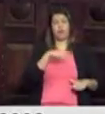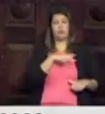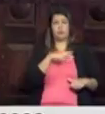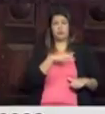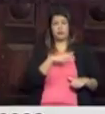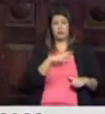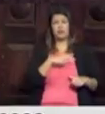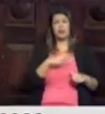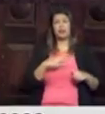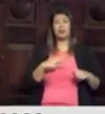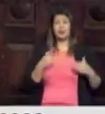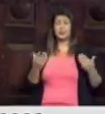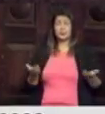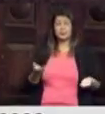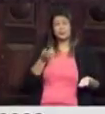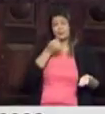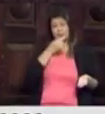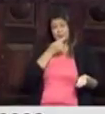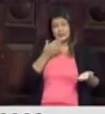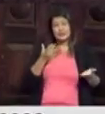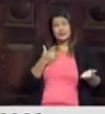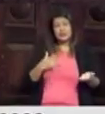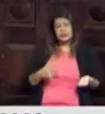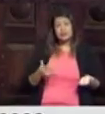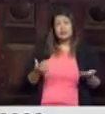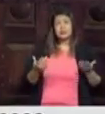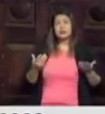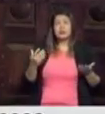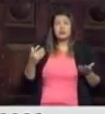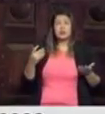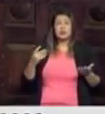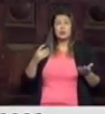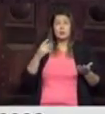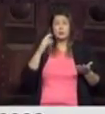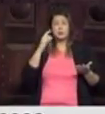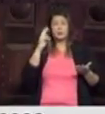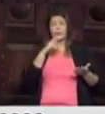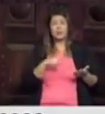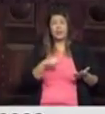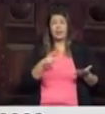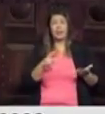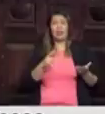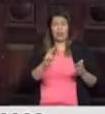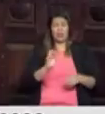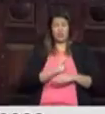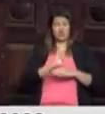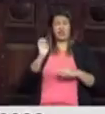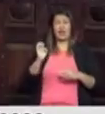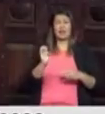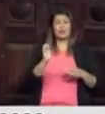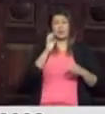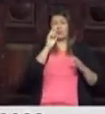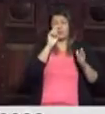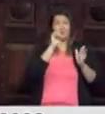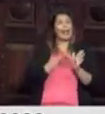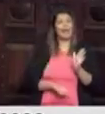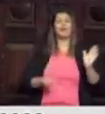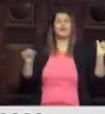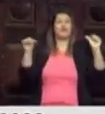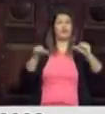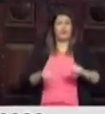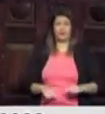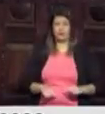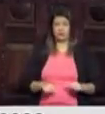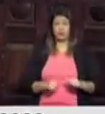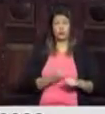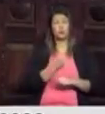Janeiro e, infelizmente, isso fica como mais uma marca negativa para o governo do Estado. Uma das poucas